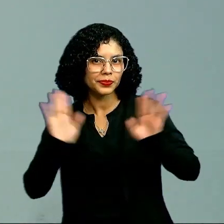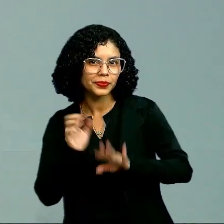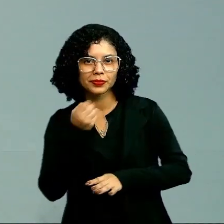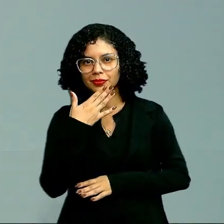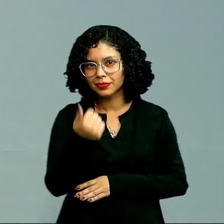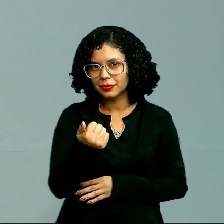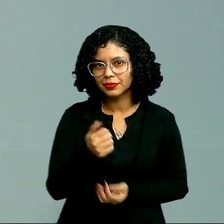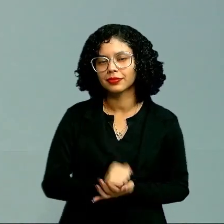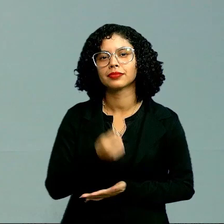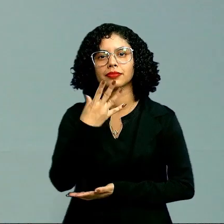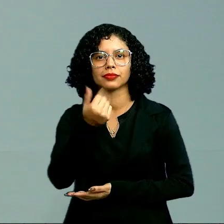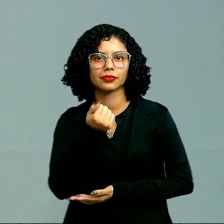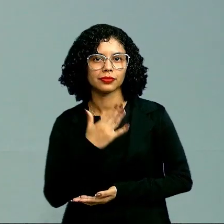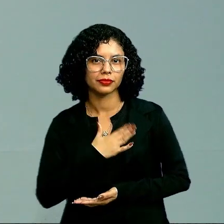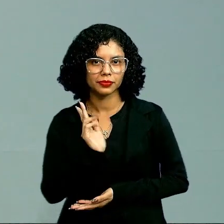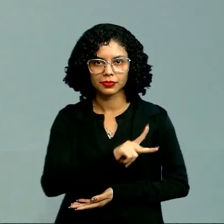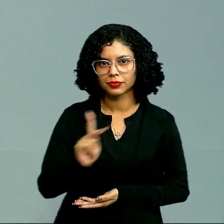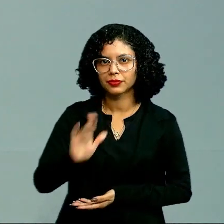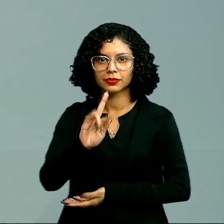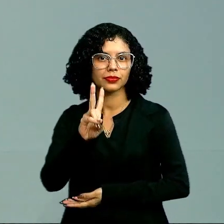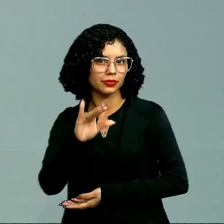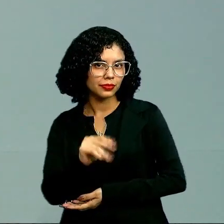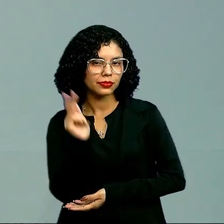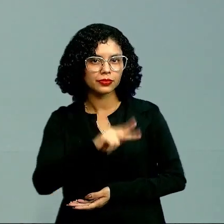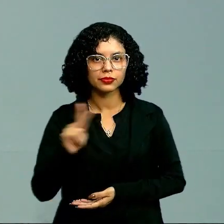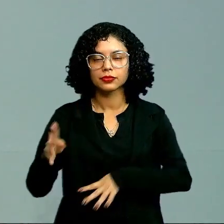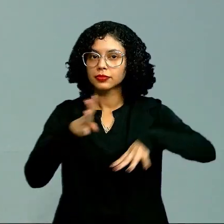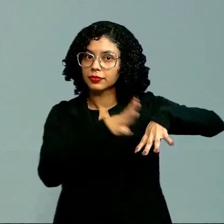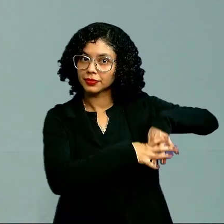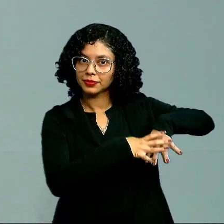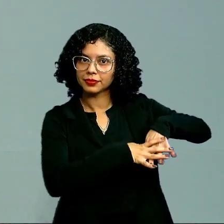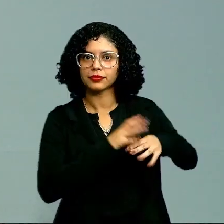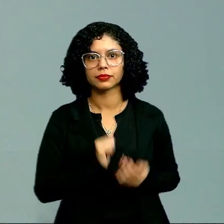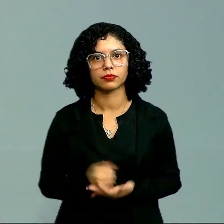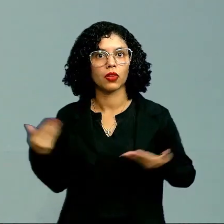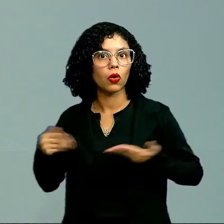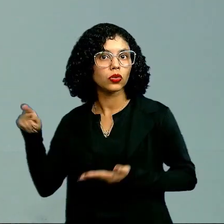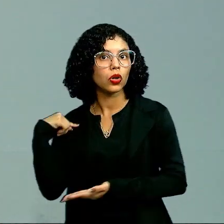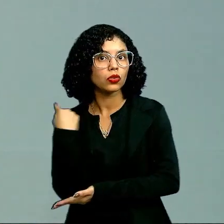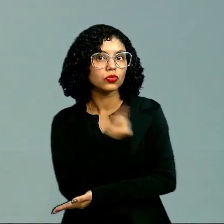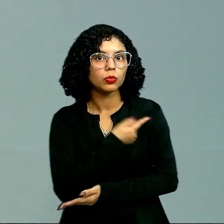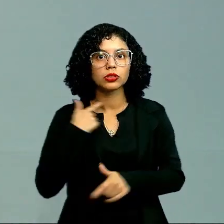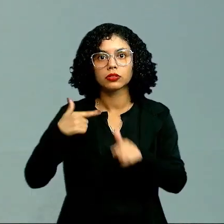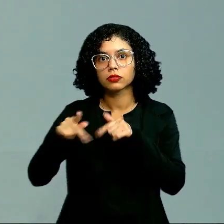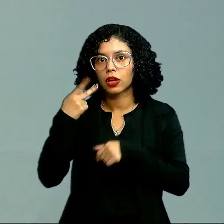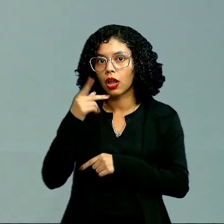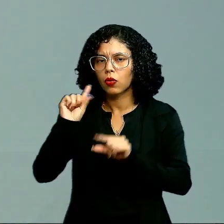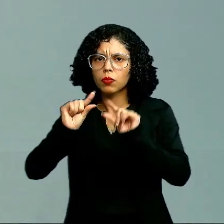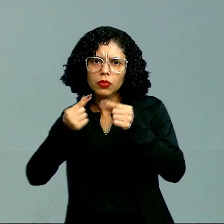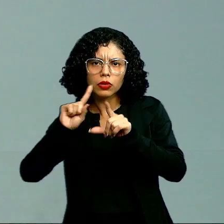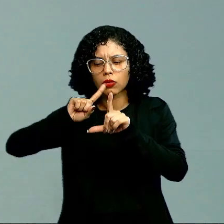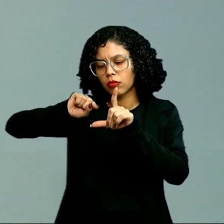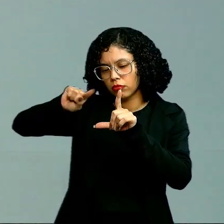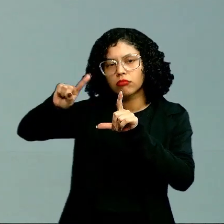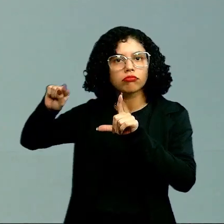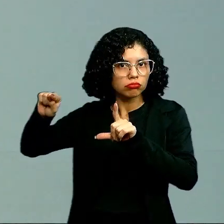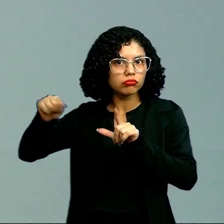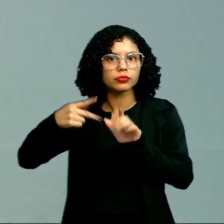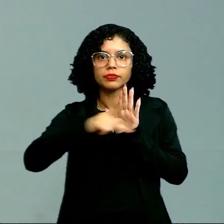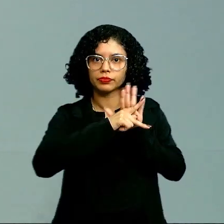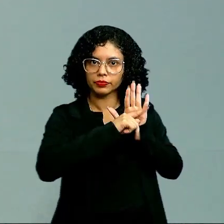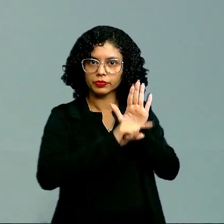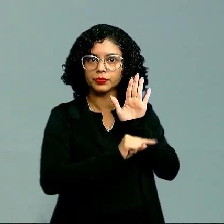Olá, tudo bem com vocês? Eu sou o professor Carlos, professor de matemática, e hoje nós vamos falar de estatística e